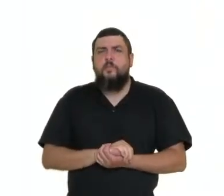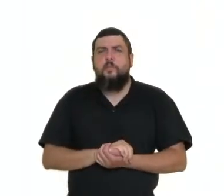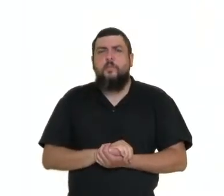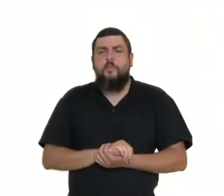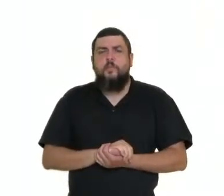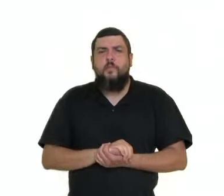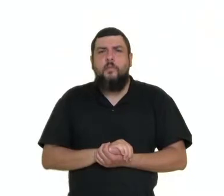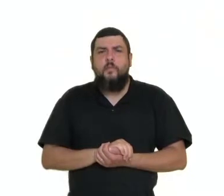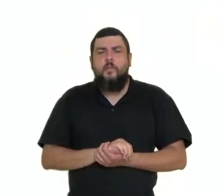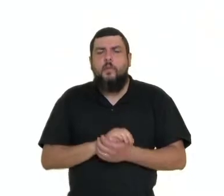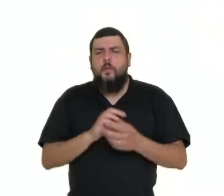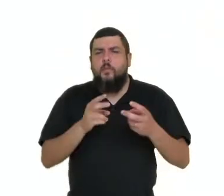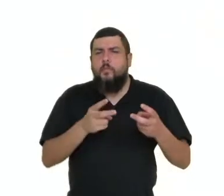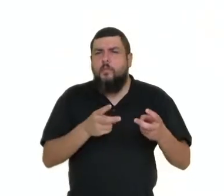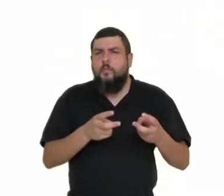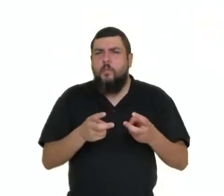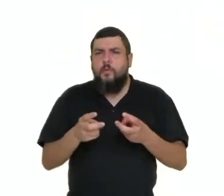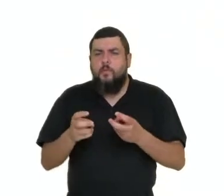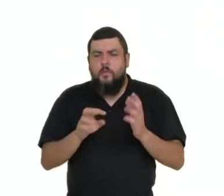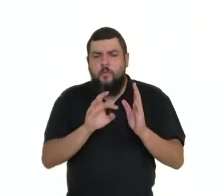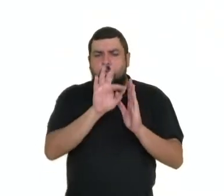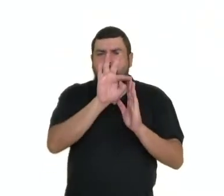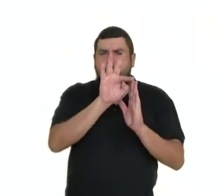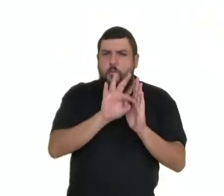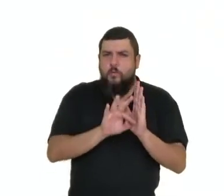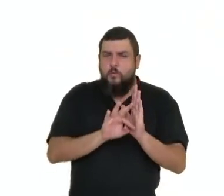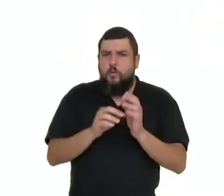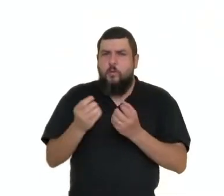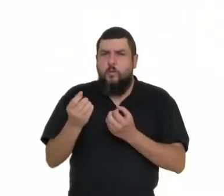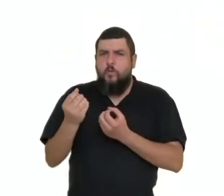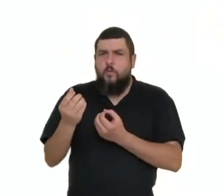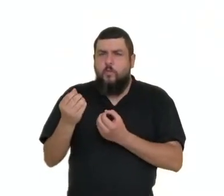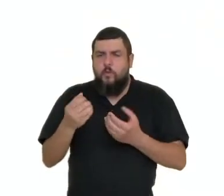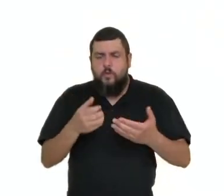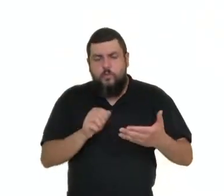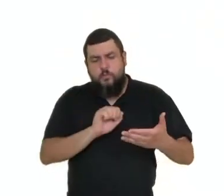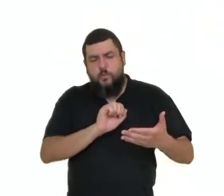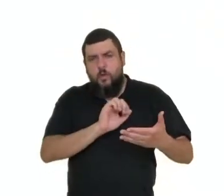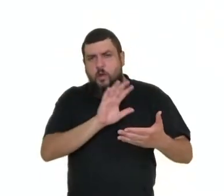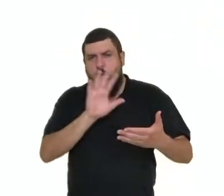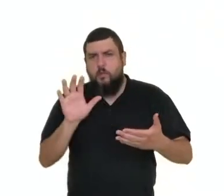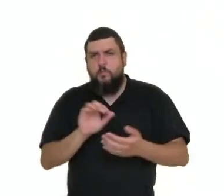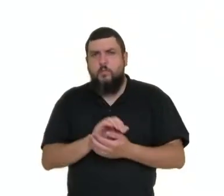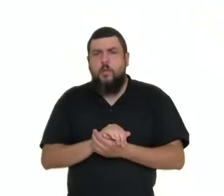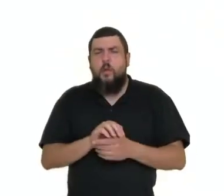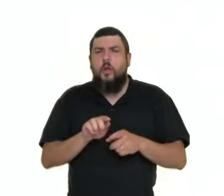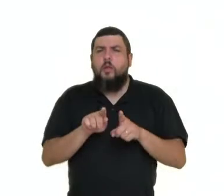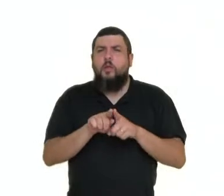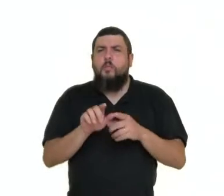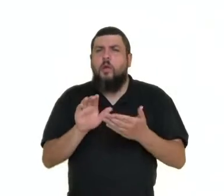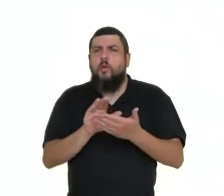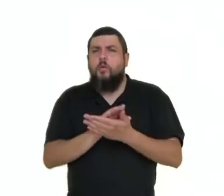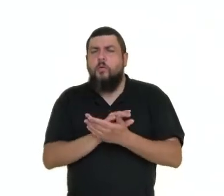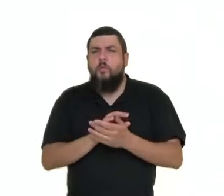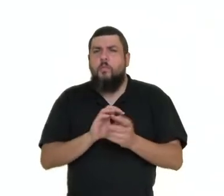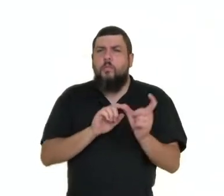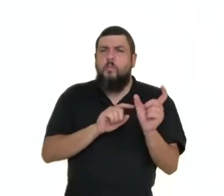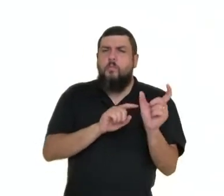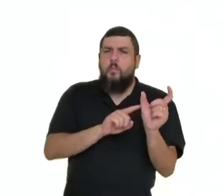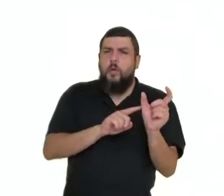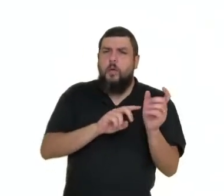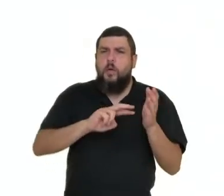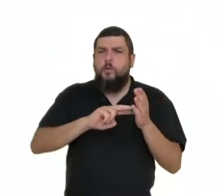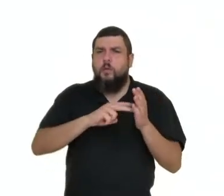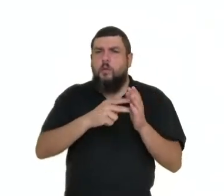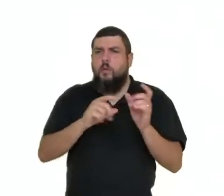informações explícitas e implícitas no texto, identificar o emprego dos aumentativos e diminutivos, quais são as